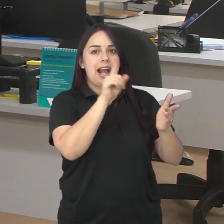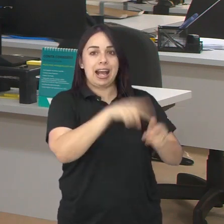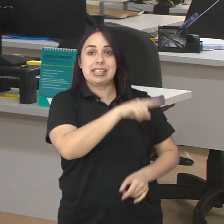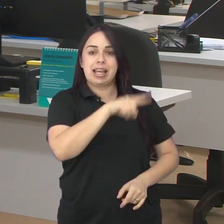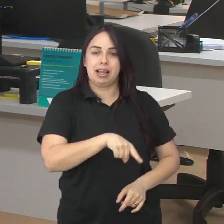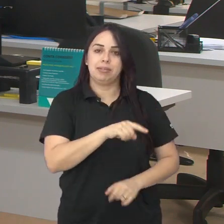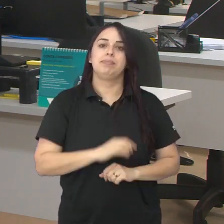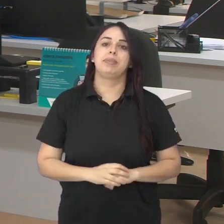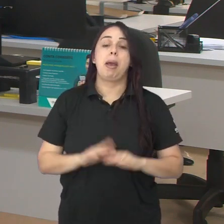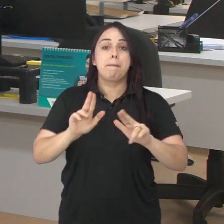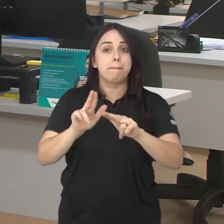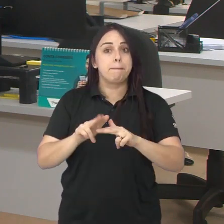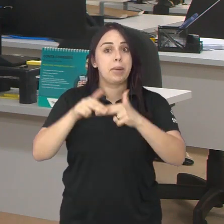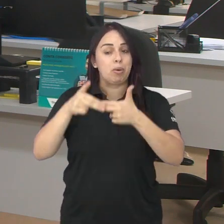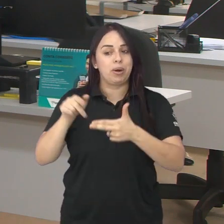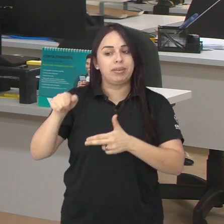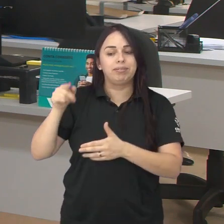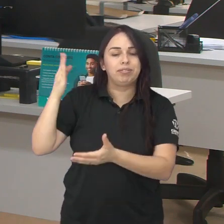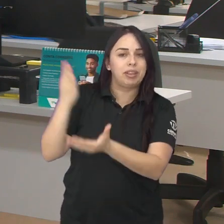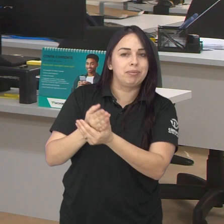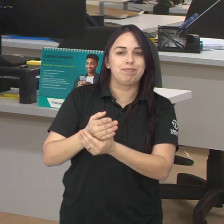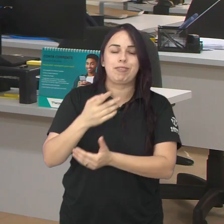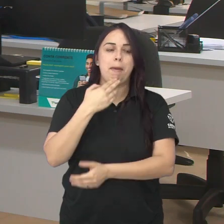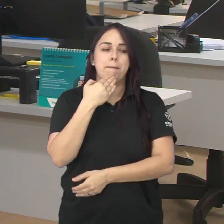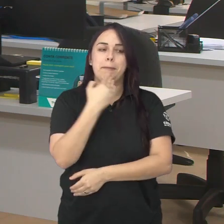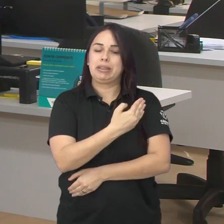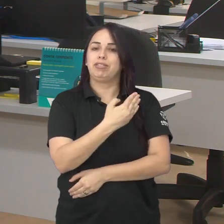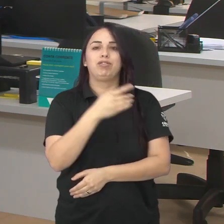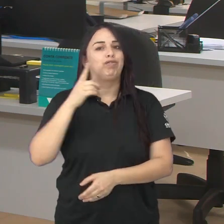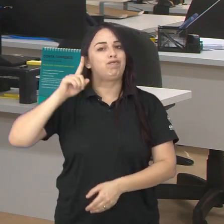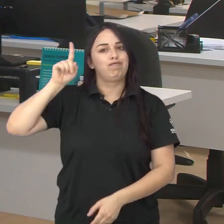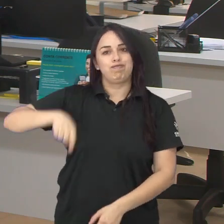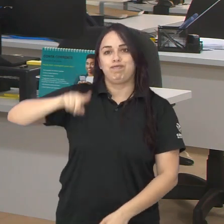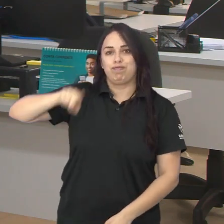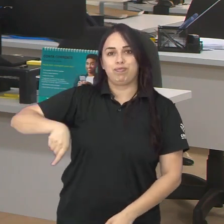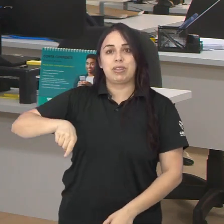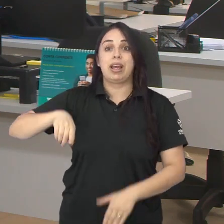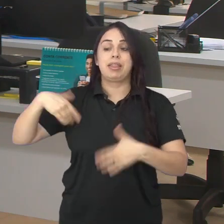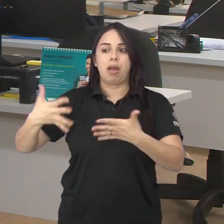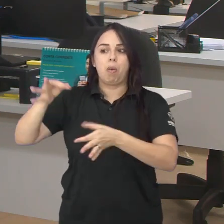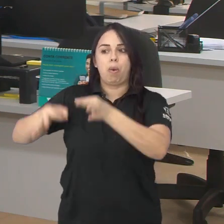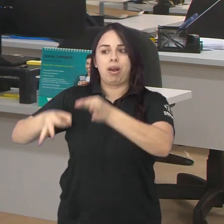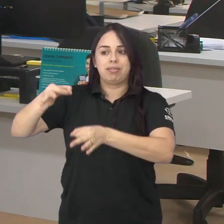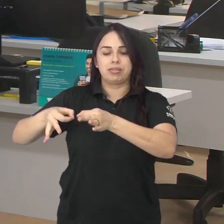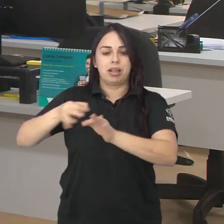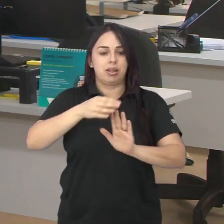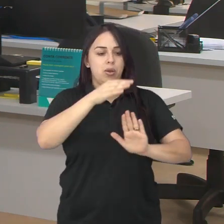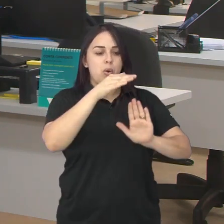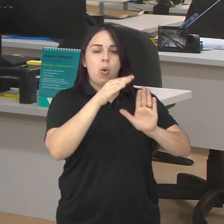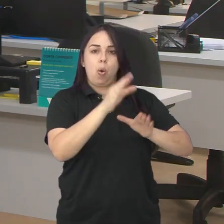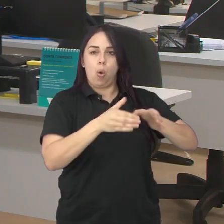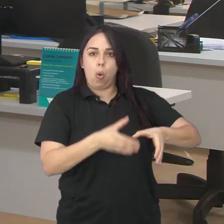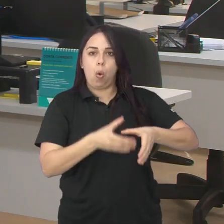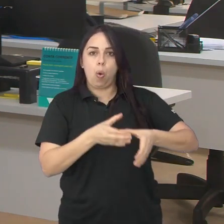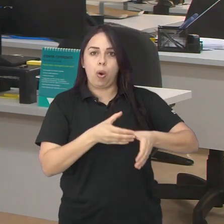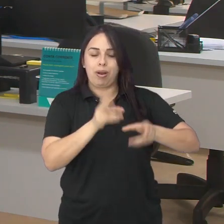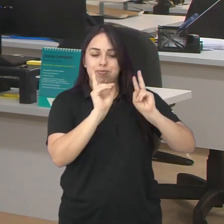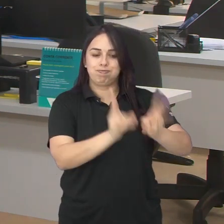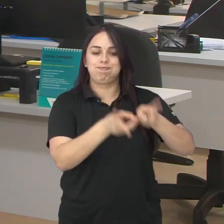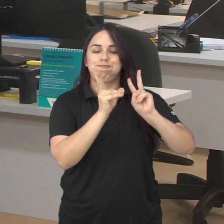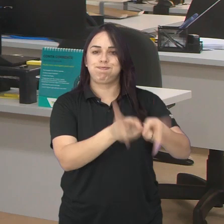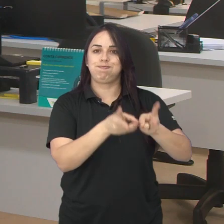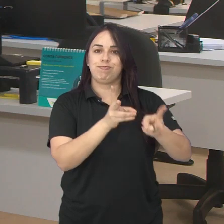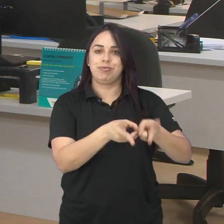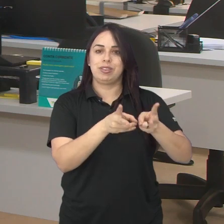passado pela VUNESP. Porém, o pedido de anulação foi negado. A decisão da Justiça para o andamento do concurso